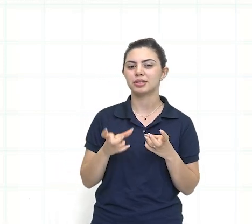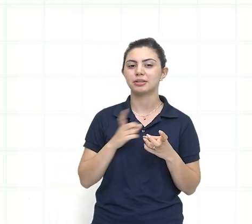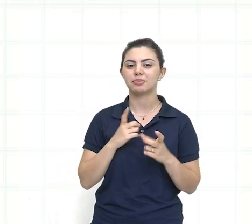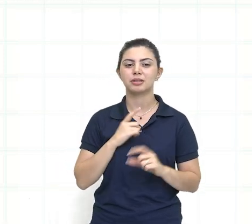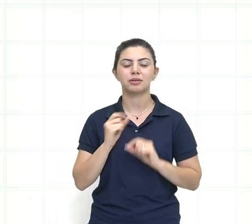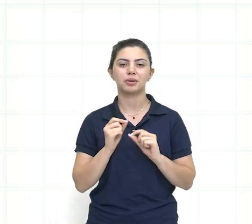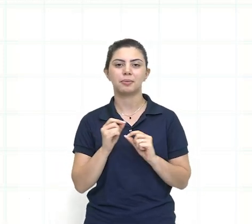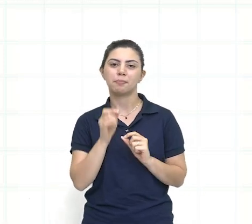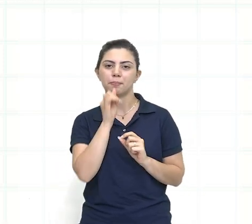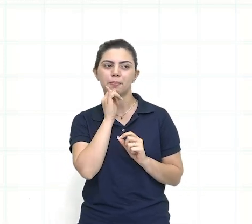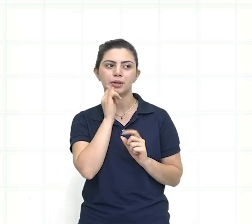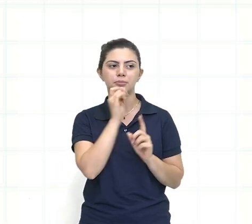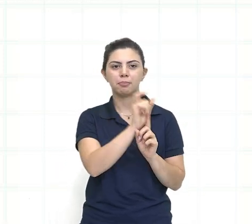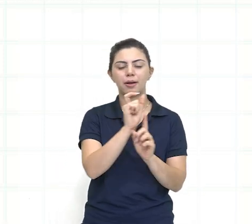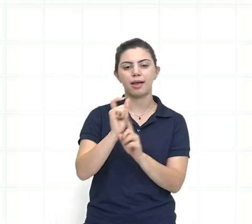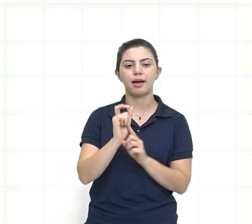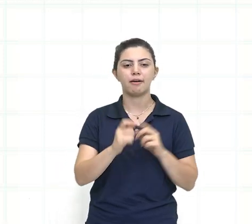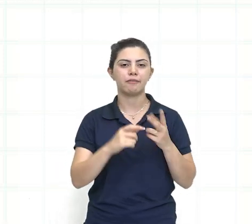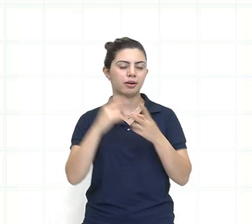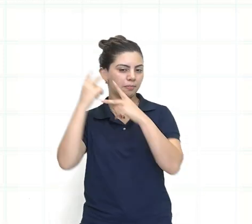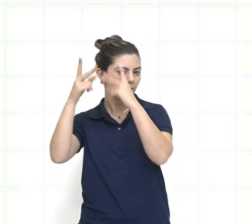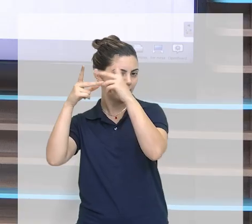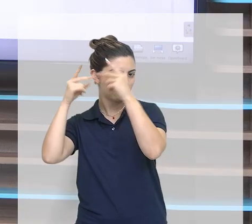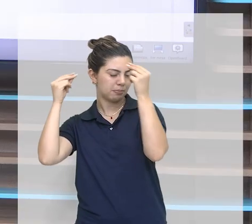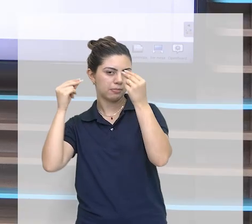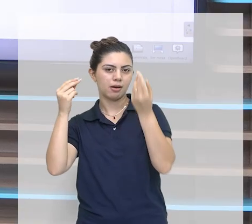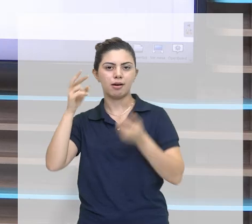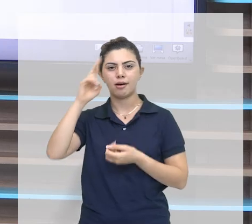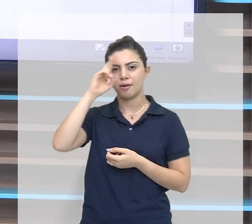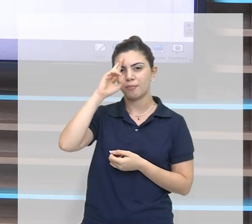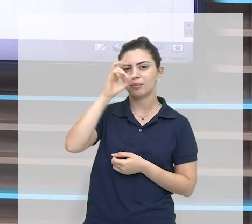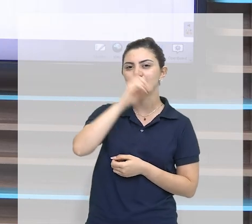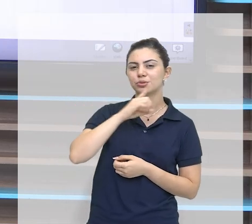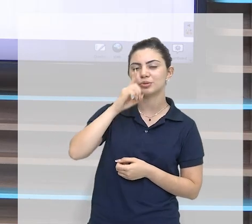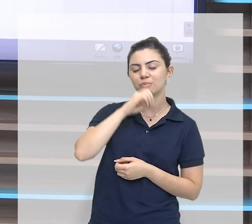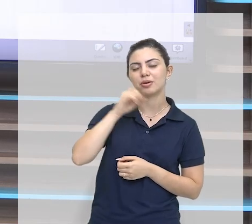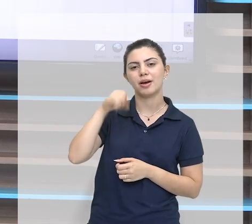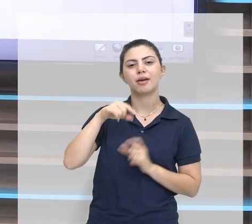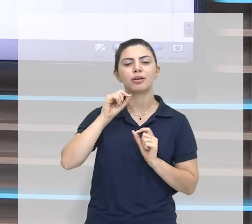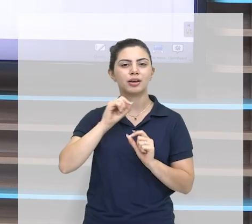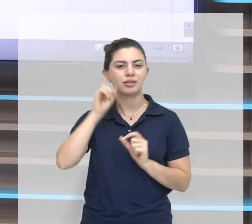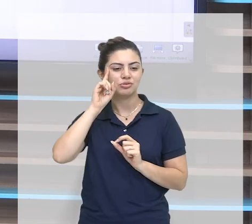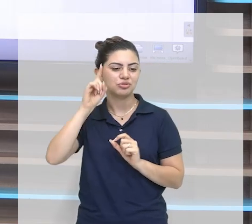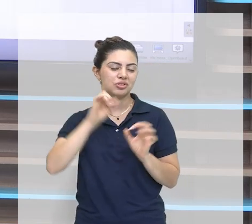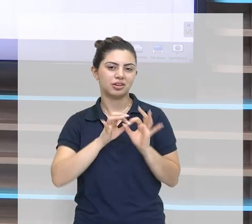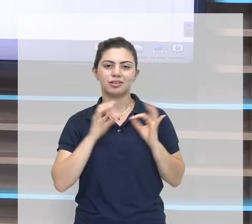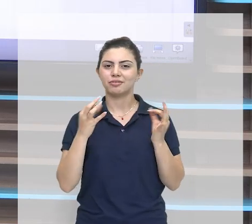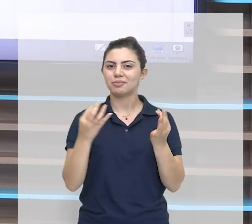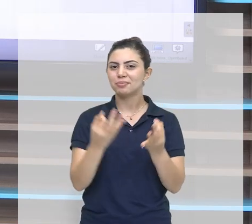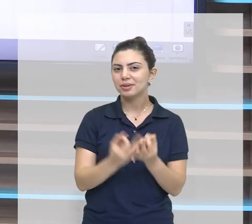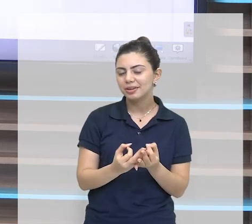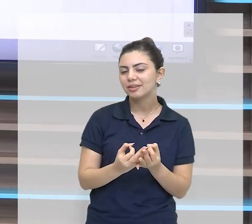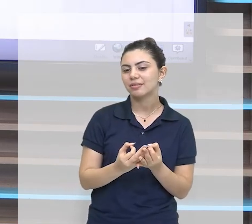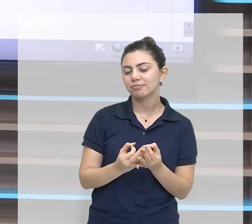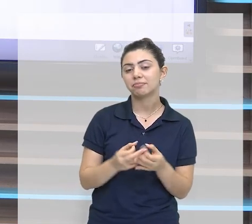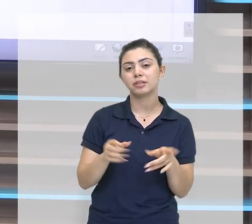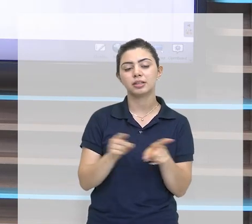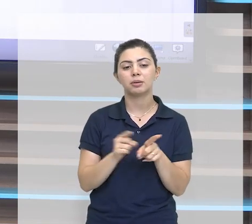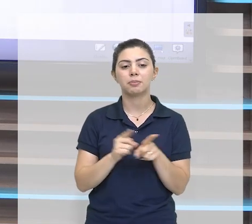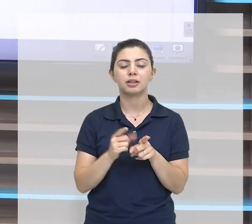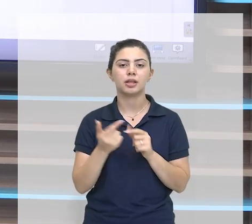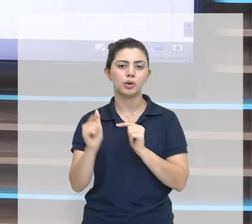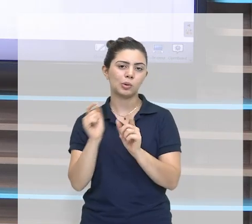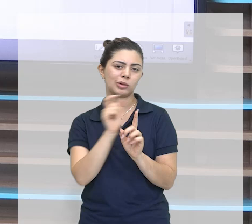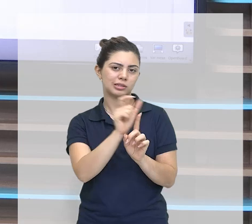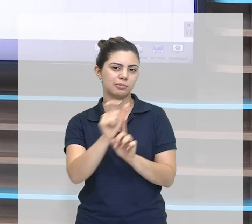de cetim, né? Almoço de domingo, aí um dia em família, né? E aí a gente vai ver também